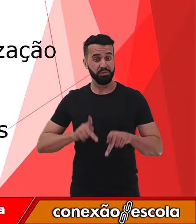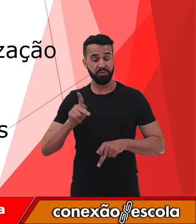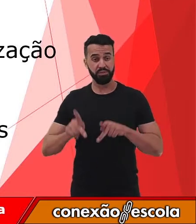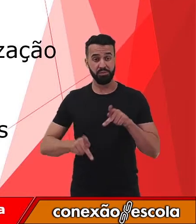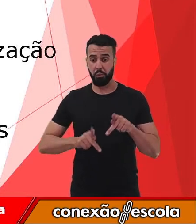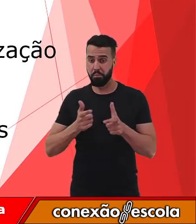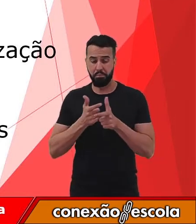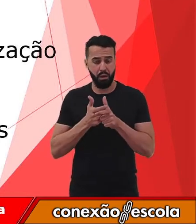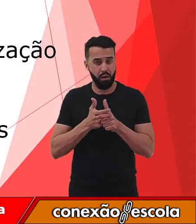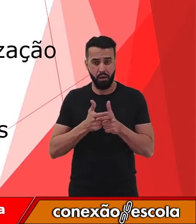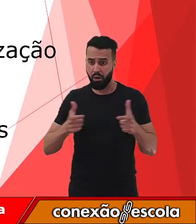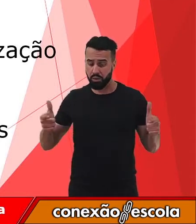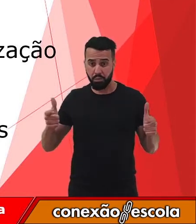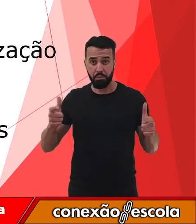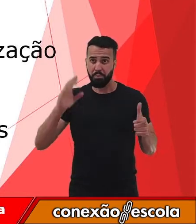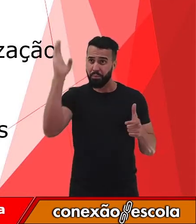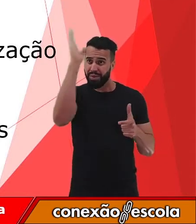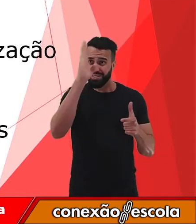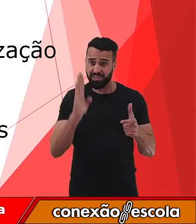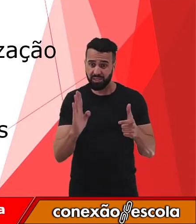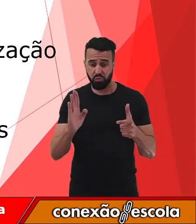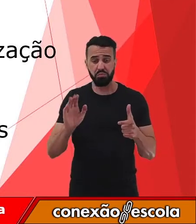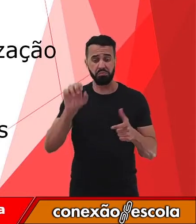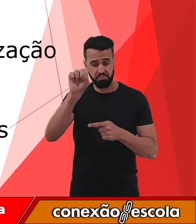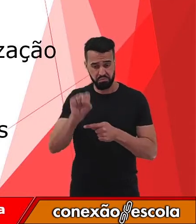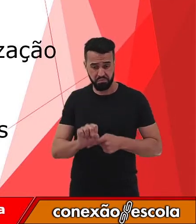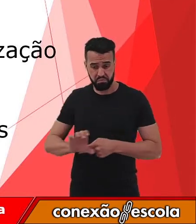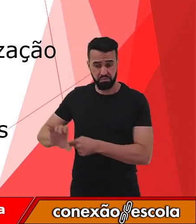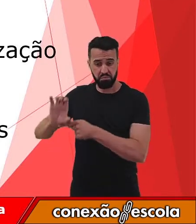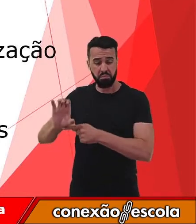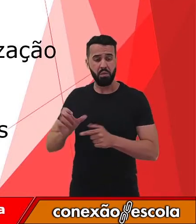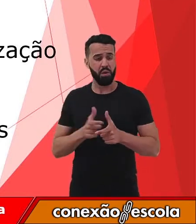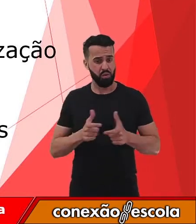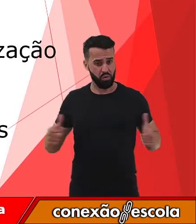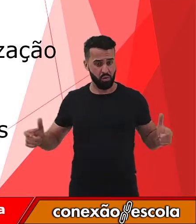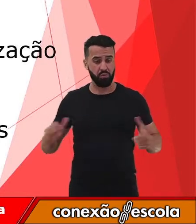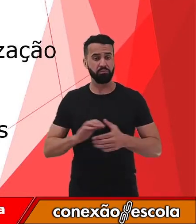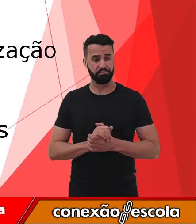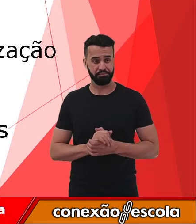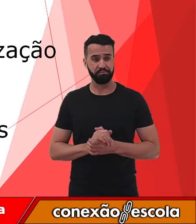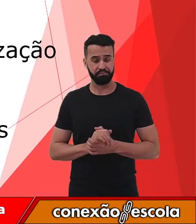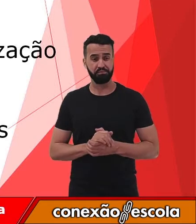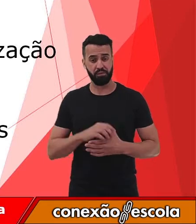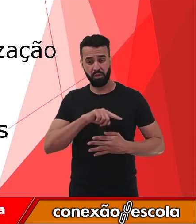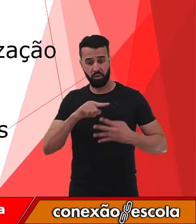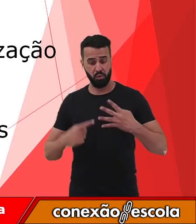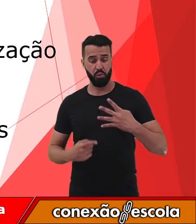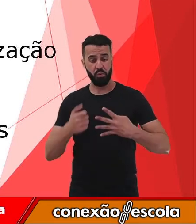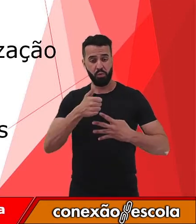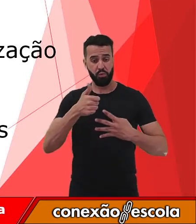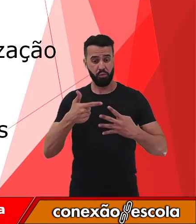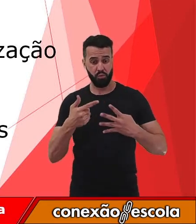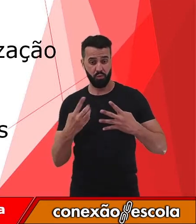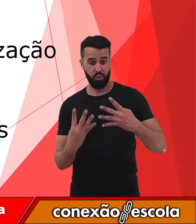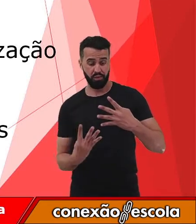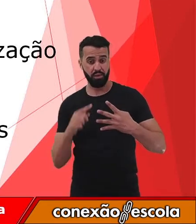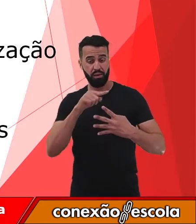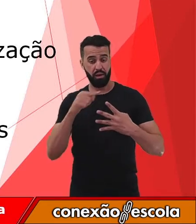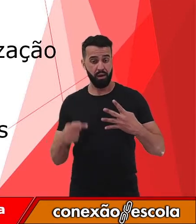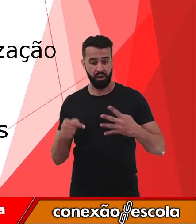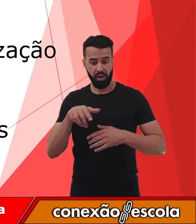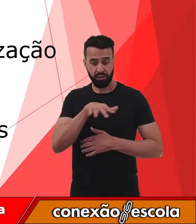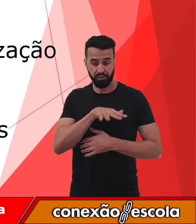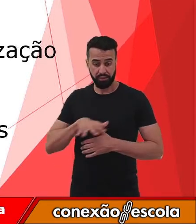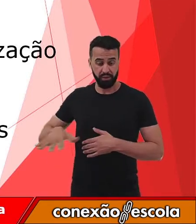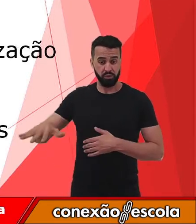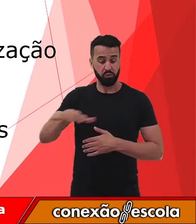do Brasil, mesmo sendo a quarta maior região brasileira em extensão territorial. Isso mesmo,